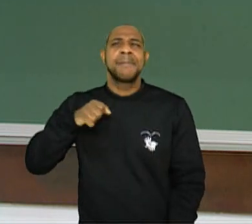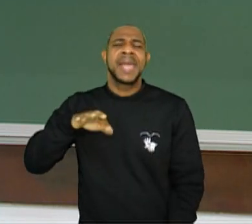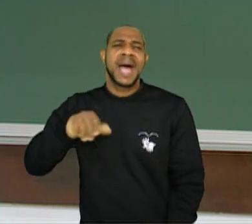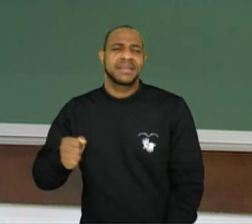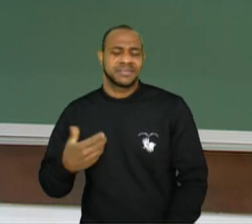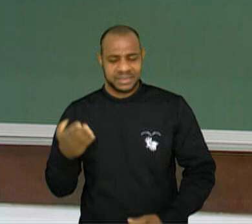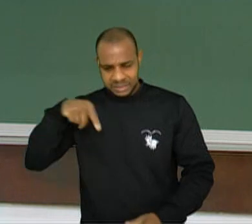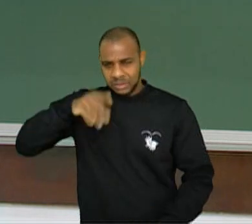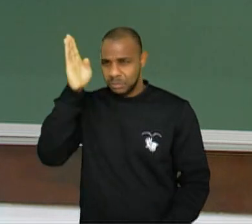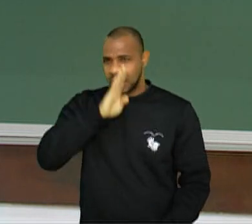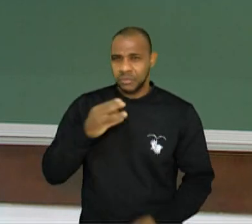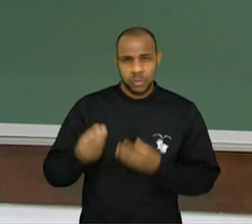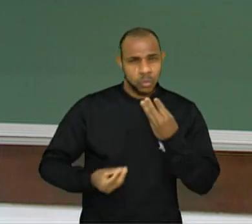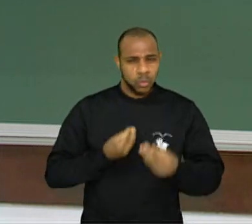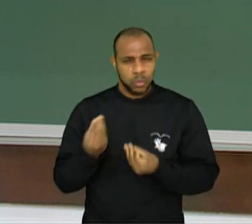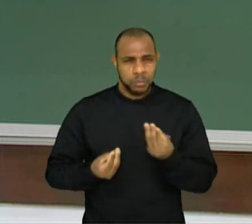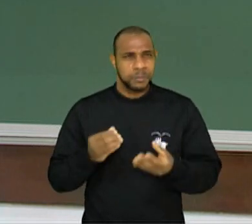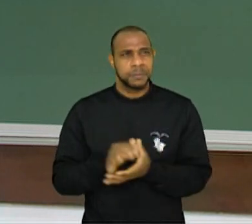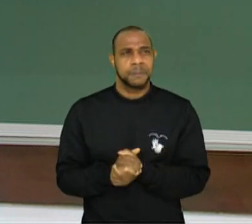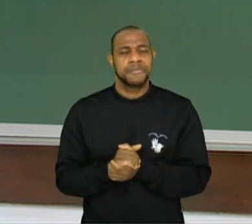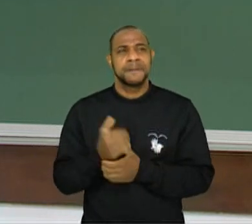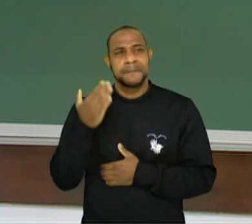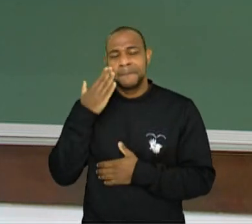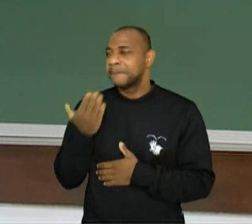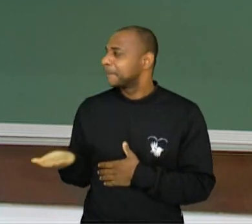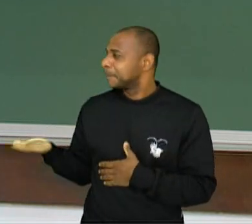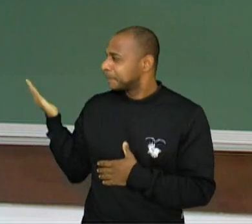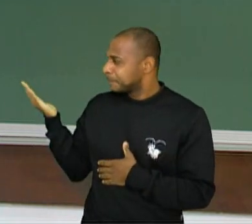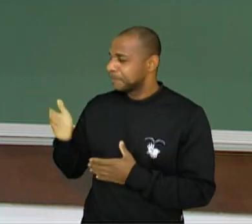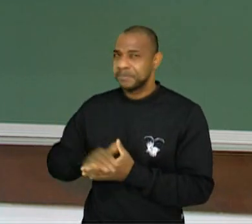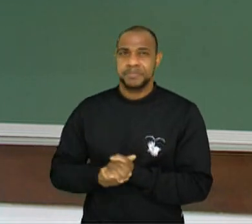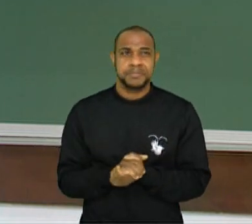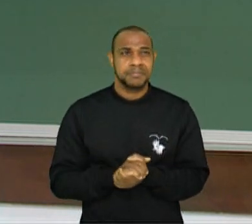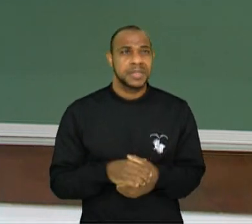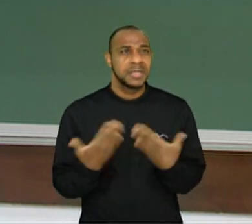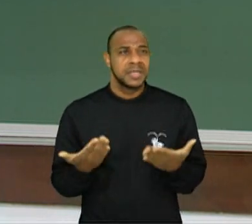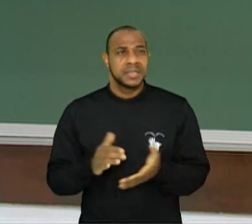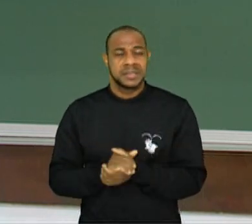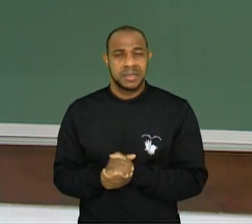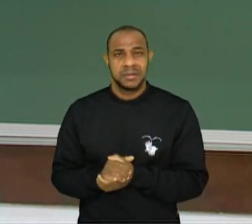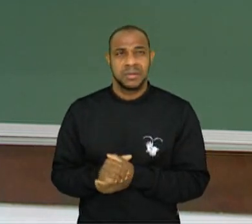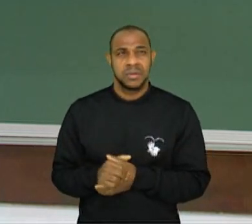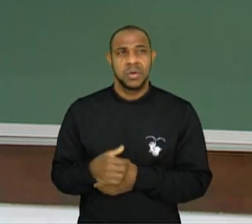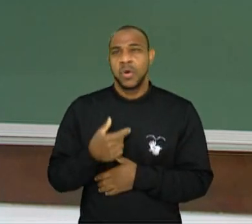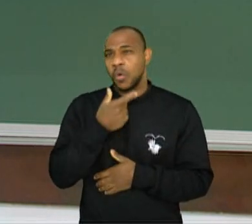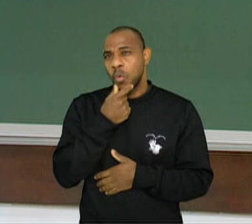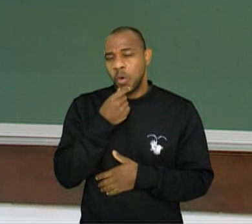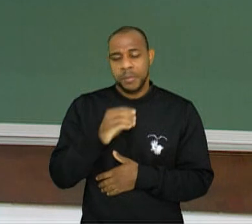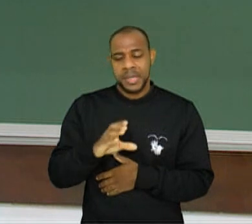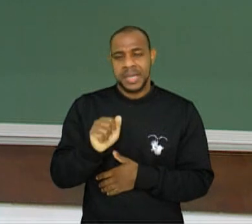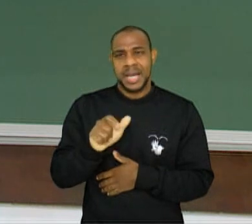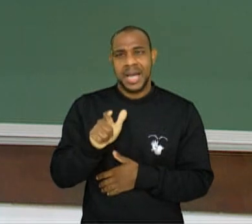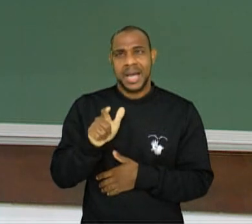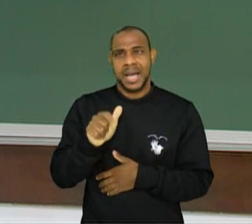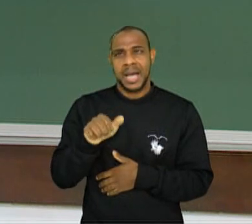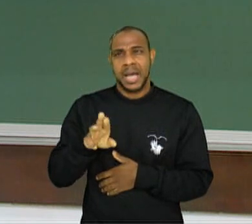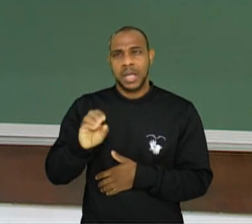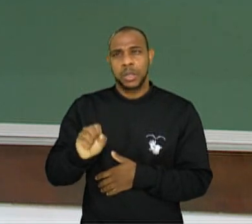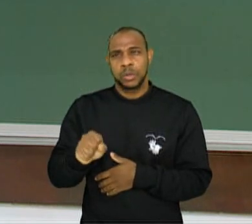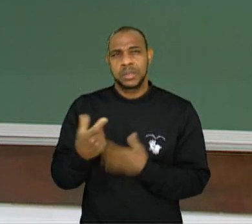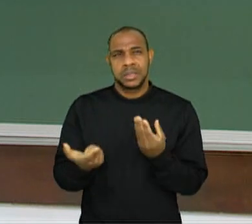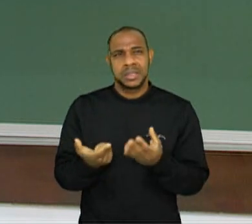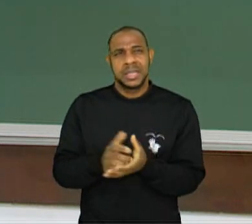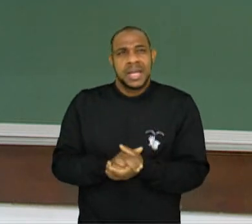populistas, aí colocaram essa pecha de esquerda. Carlos Lacerda, aquele grande líder da UDN, foi um dos que